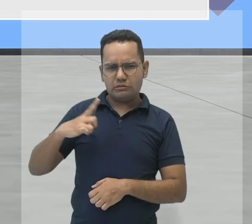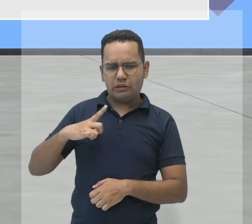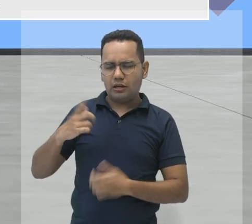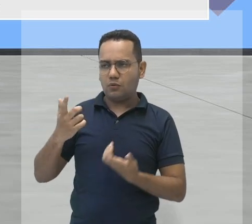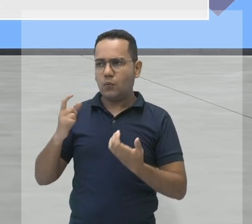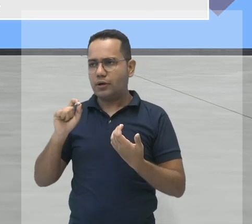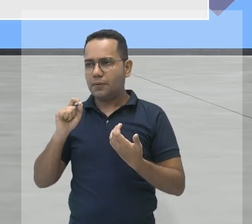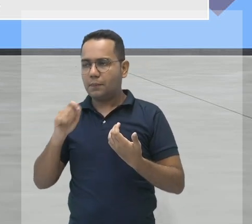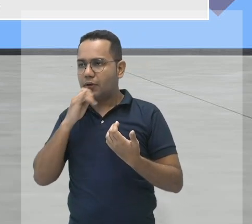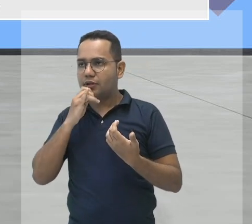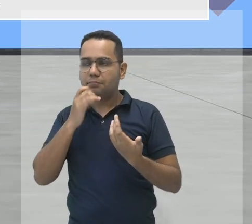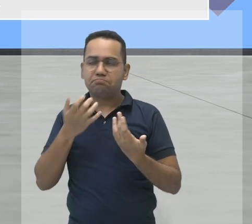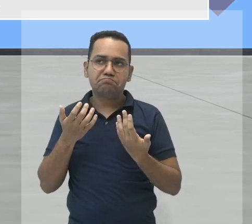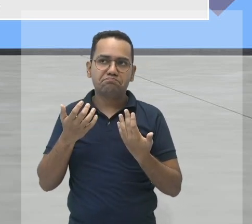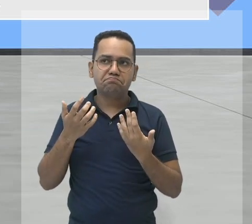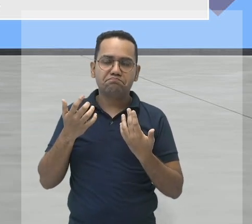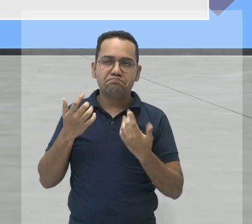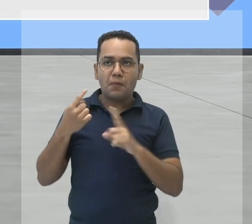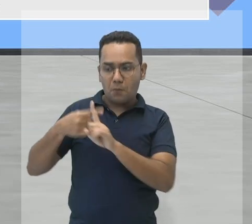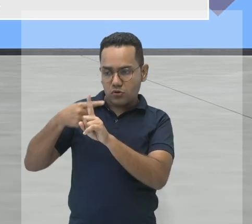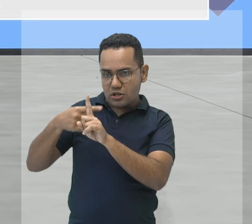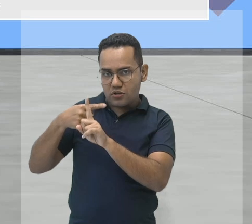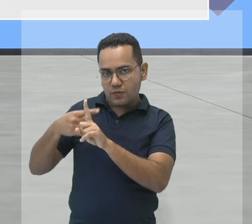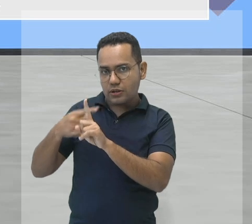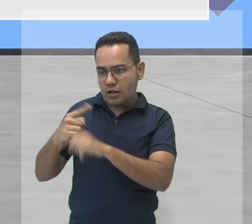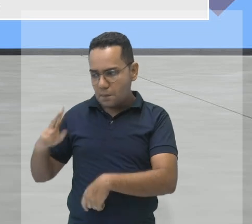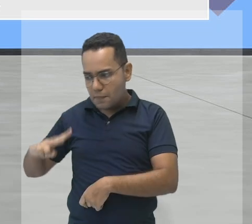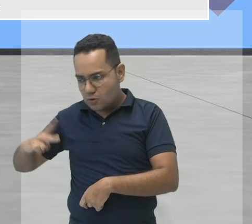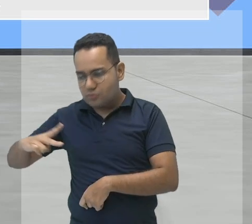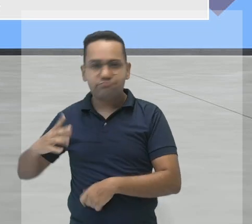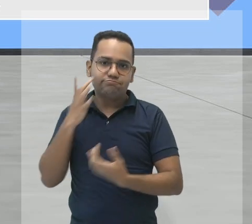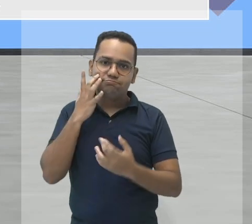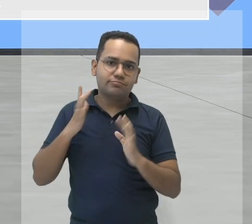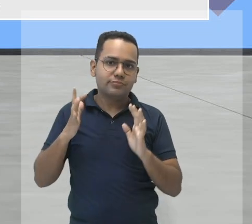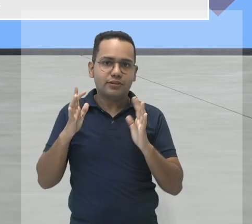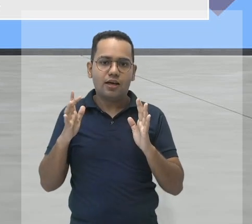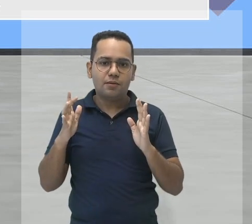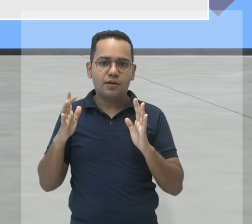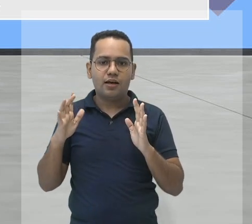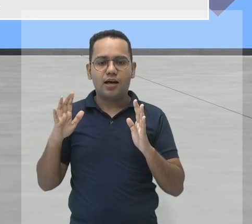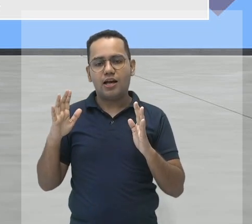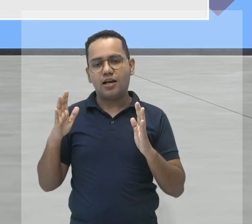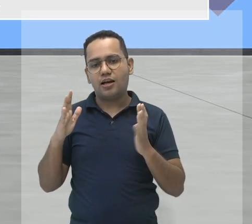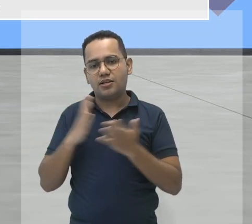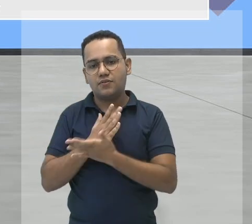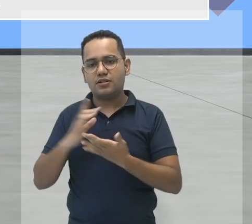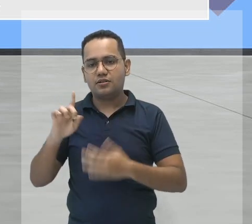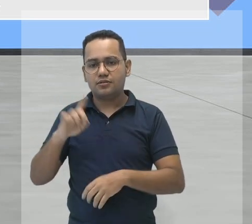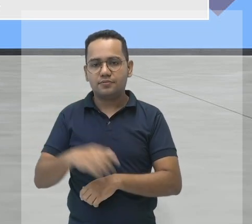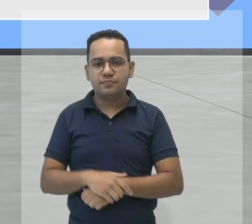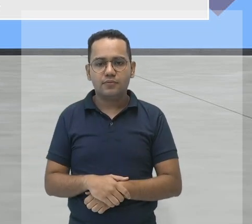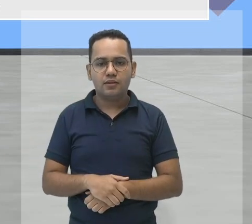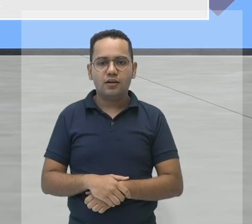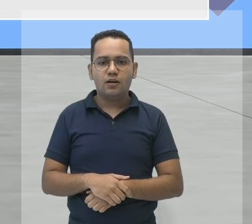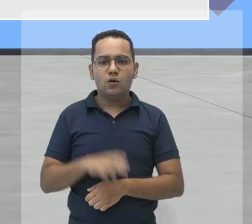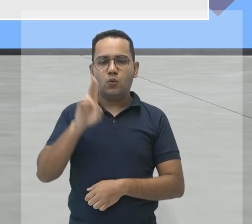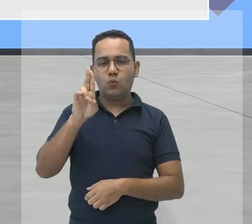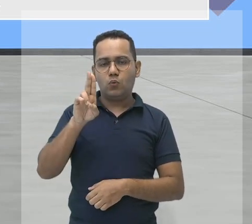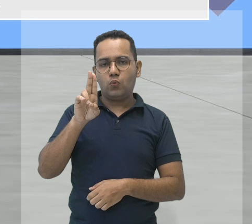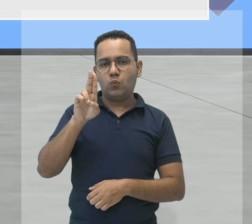acabam não sendo tão vantajosos na maioria das vezes, certo? Um exemplo que eu posso citar para vocês é o caso do